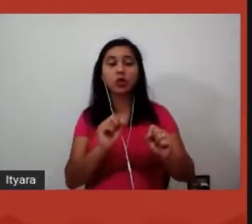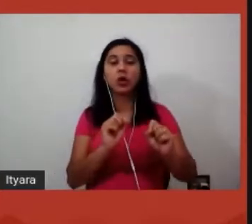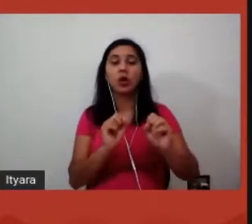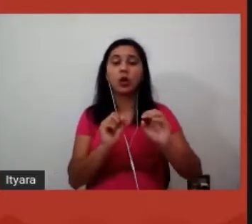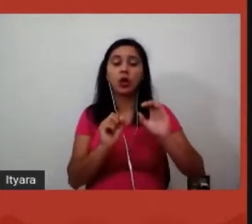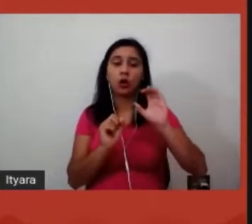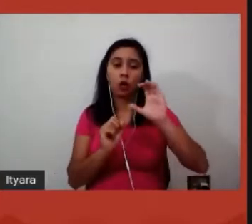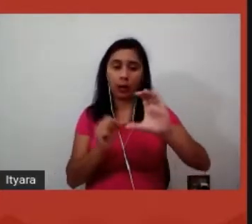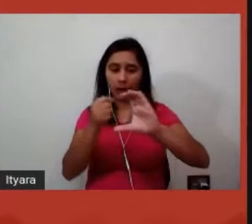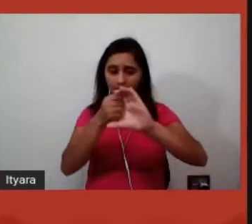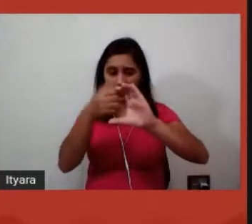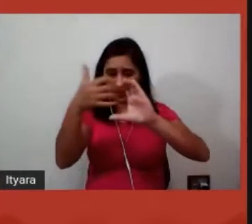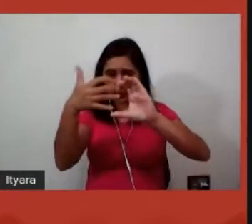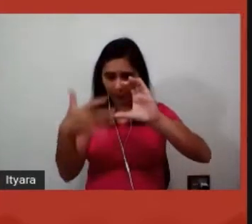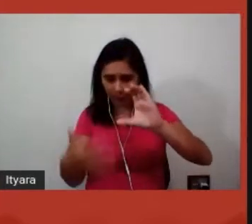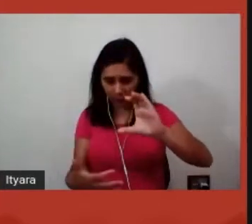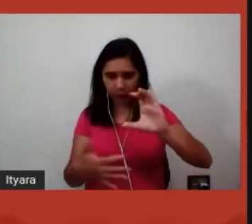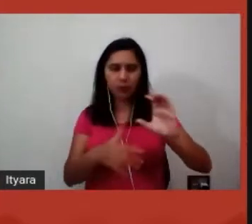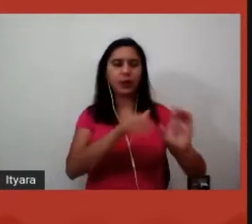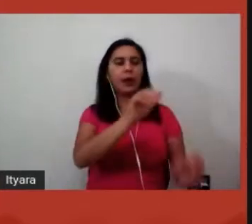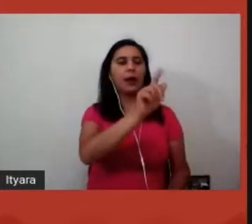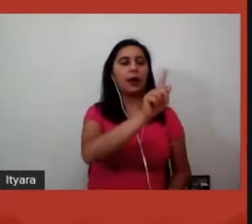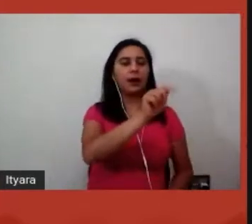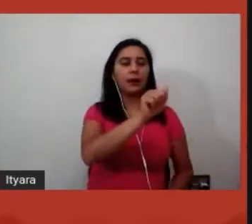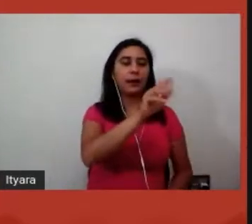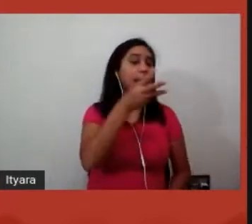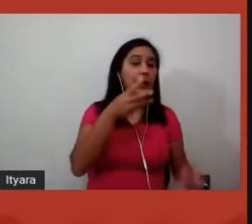gatos, mingau